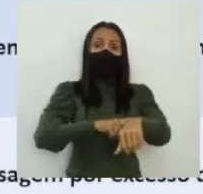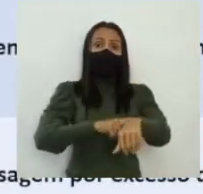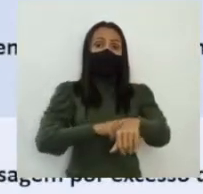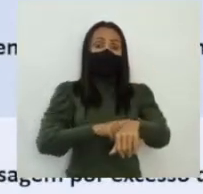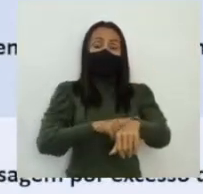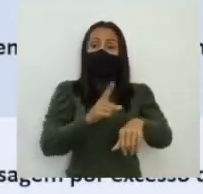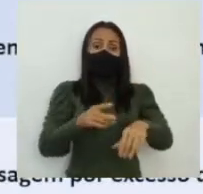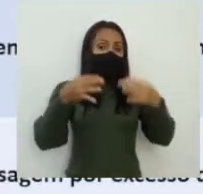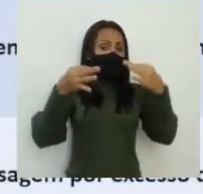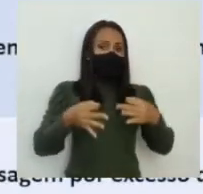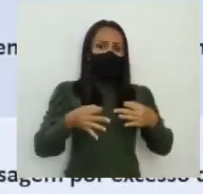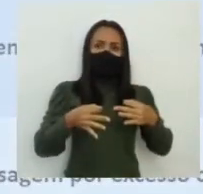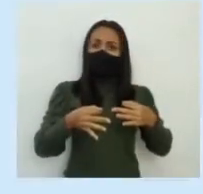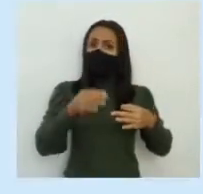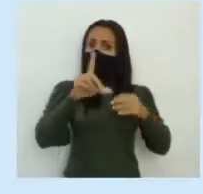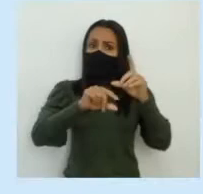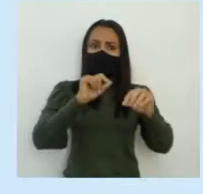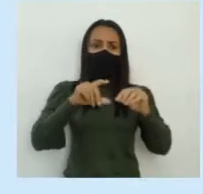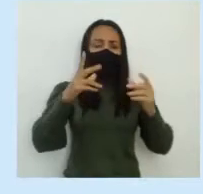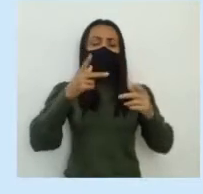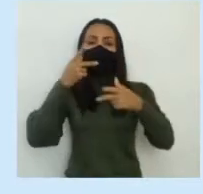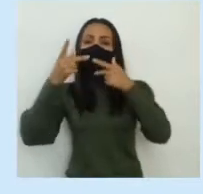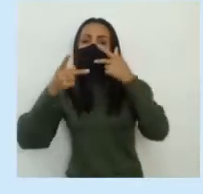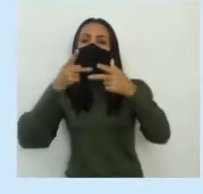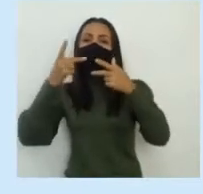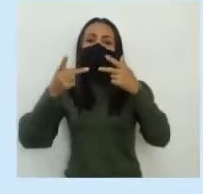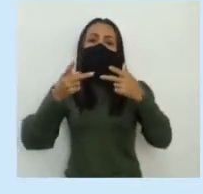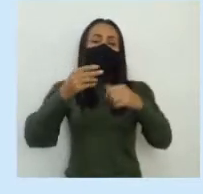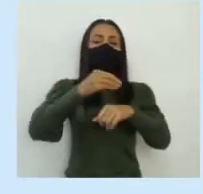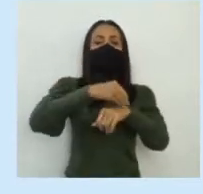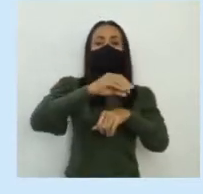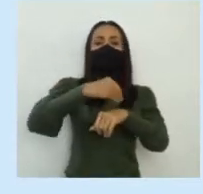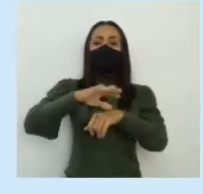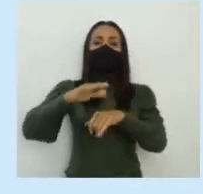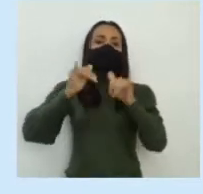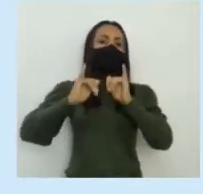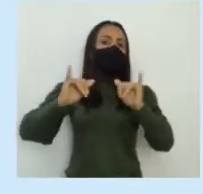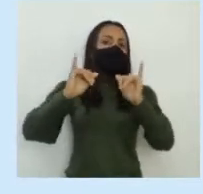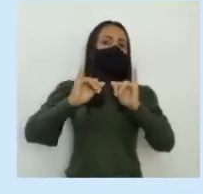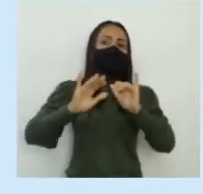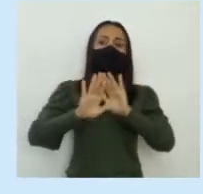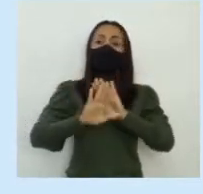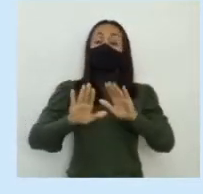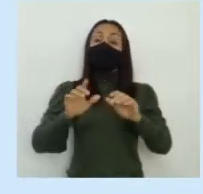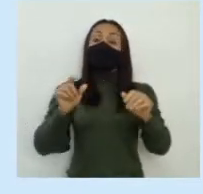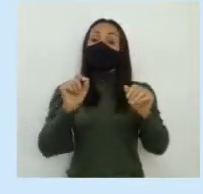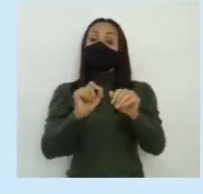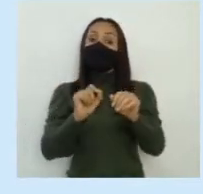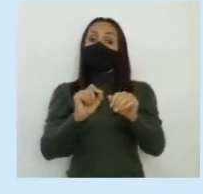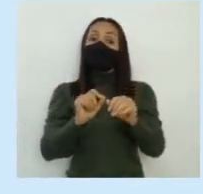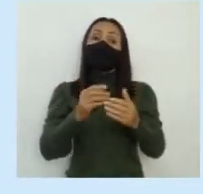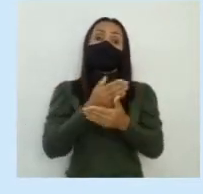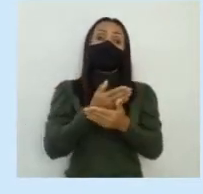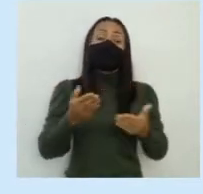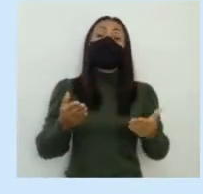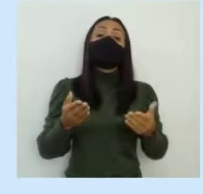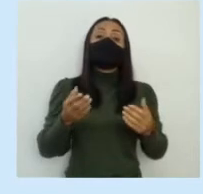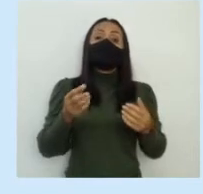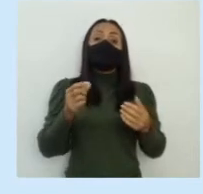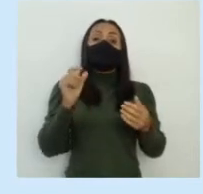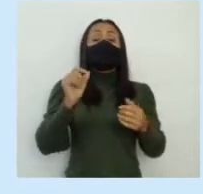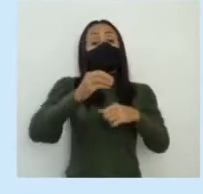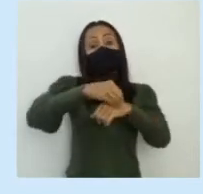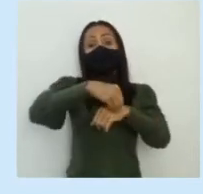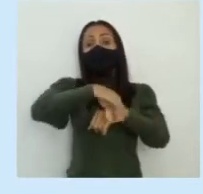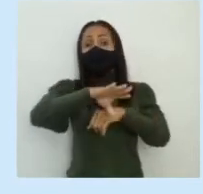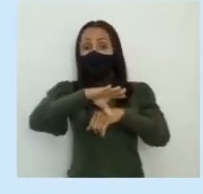o momento da gente falar, da gente transmitir certa informação, da gente fazer aquela mensagem, a gente